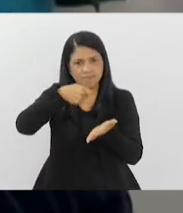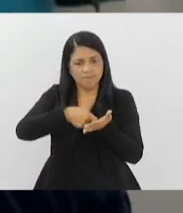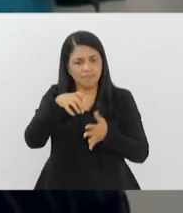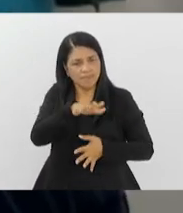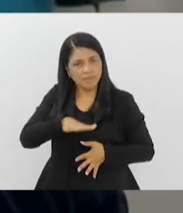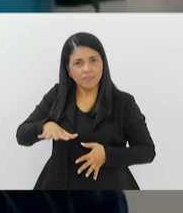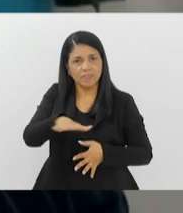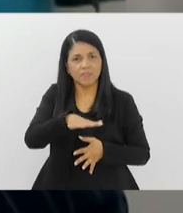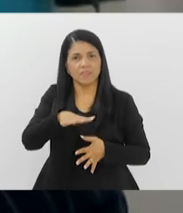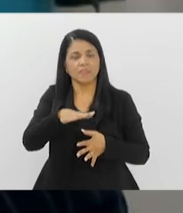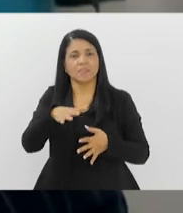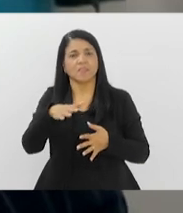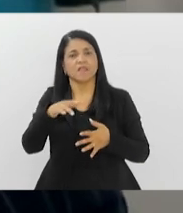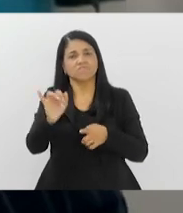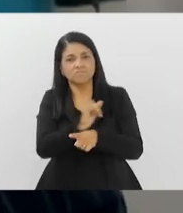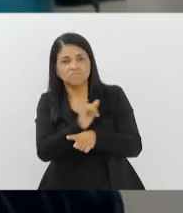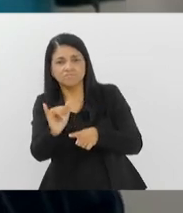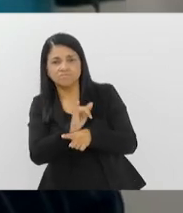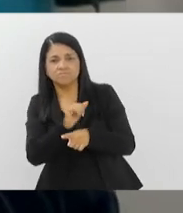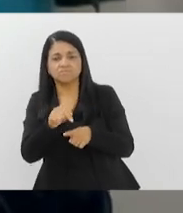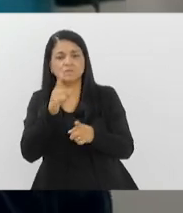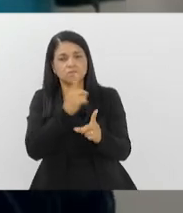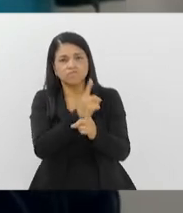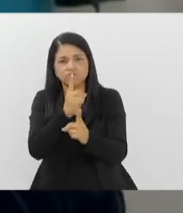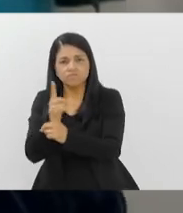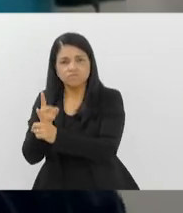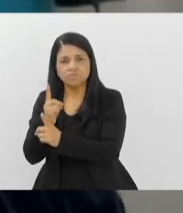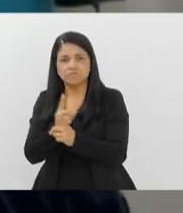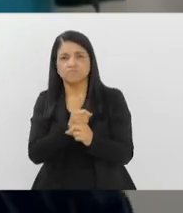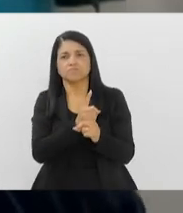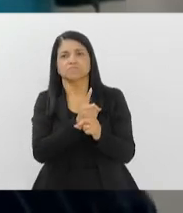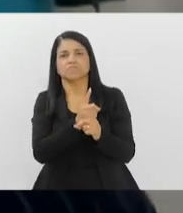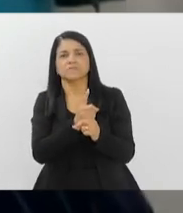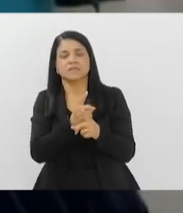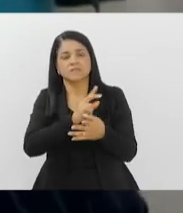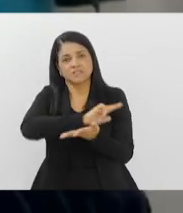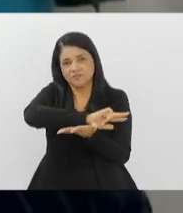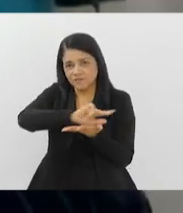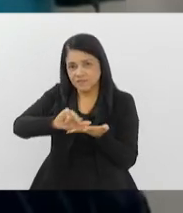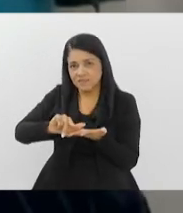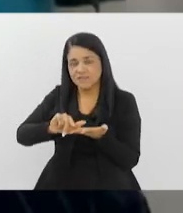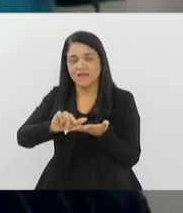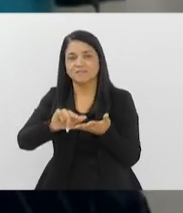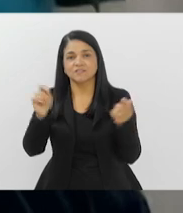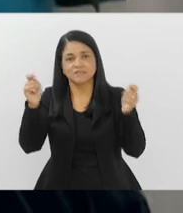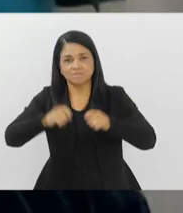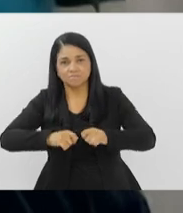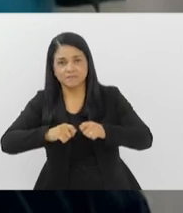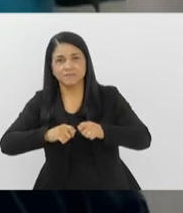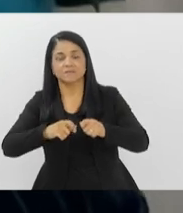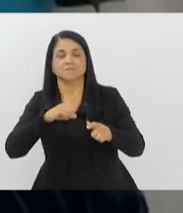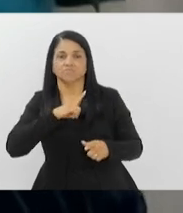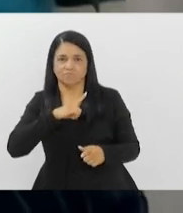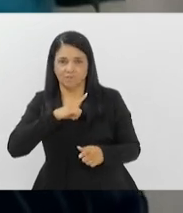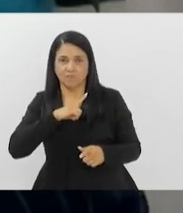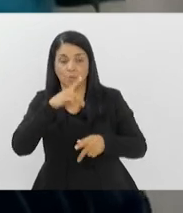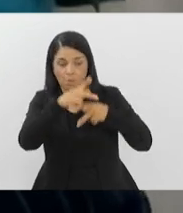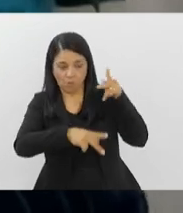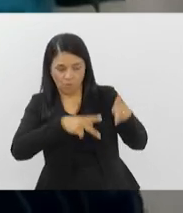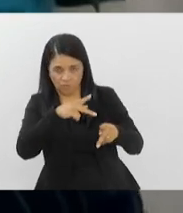das alternativas que foi sempre encontrando para qualquer tipo de adversidade e para a grande capacidade que tem.